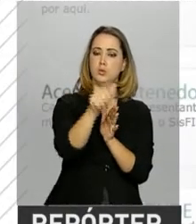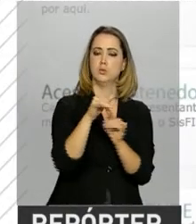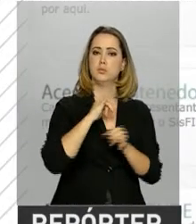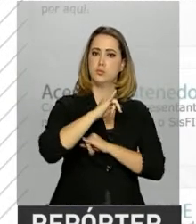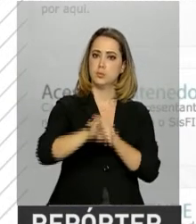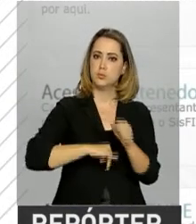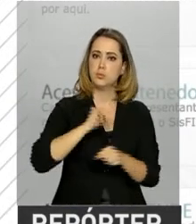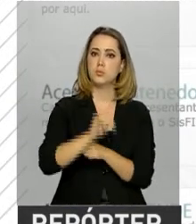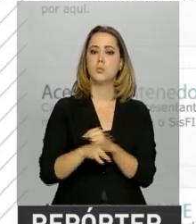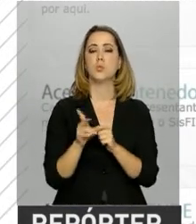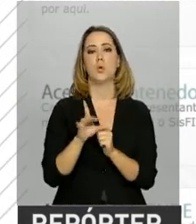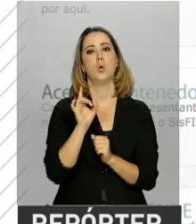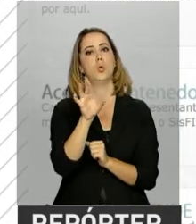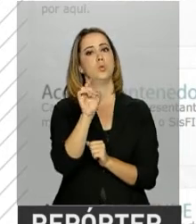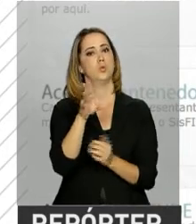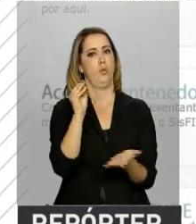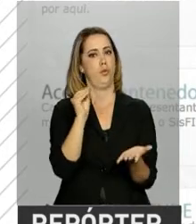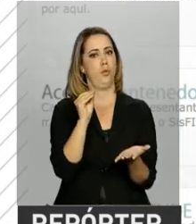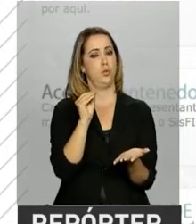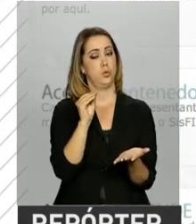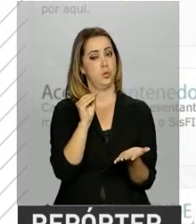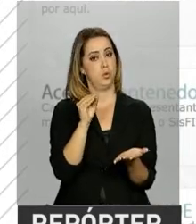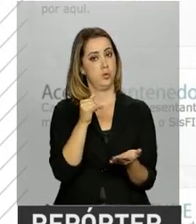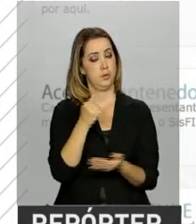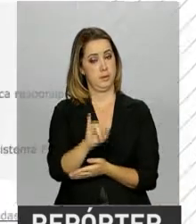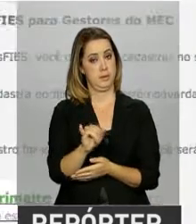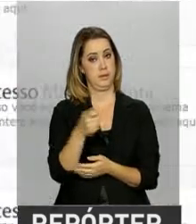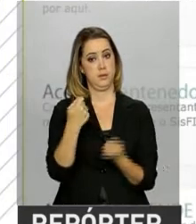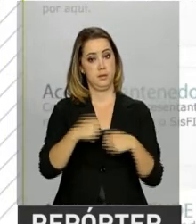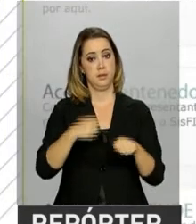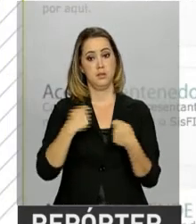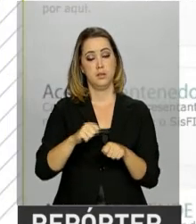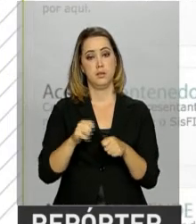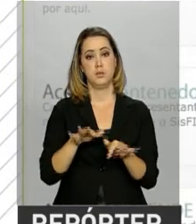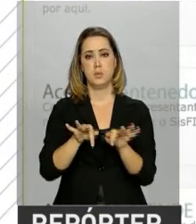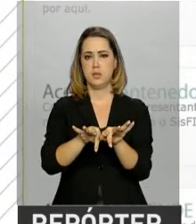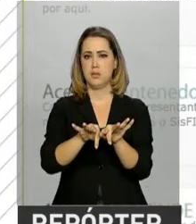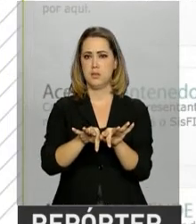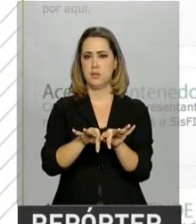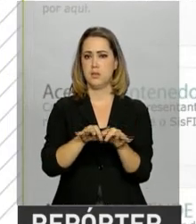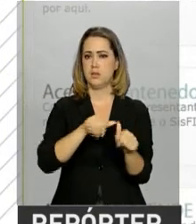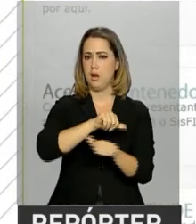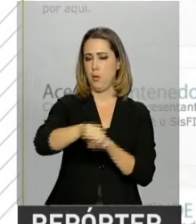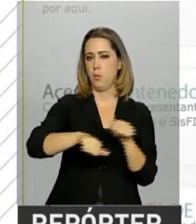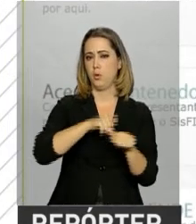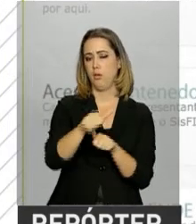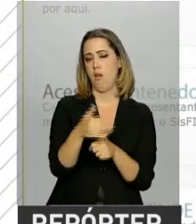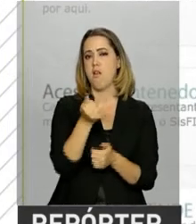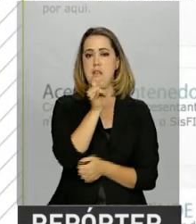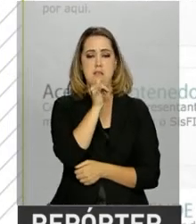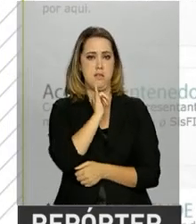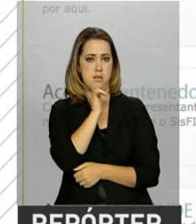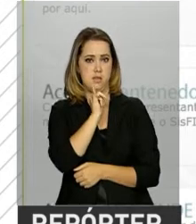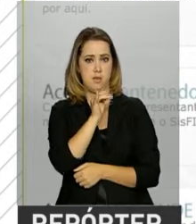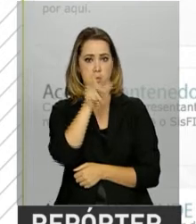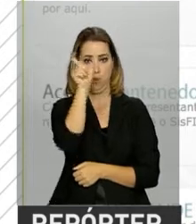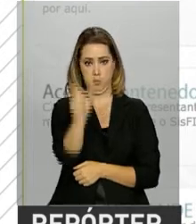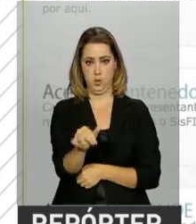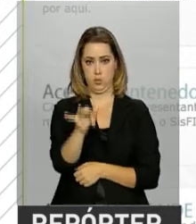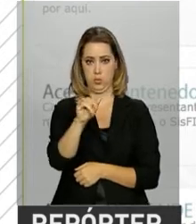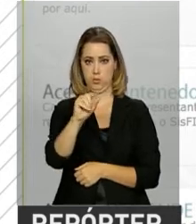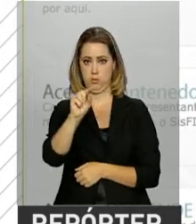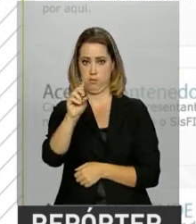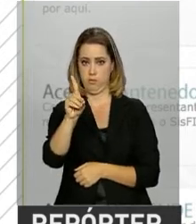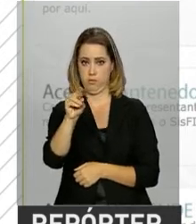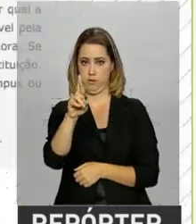com exceção no caso de aditamento não simplificado quando há alterações como mudança do fiador por exemplo